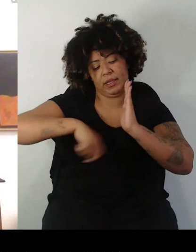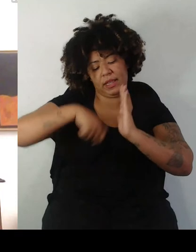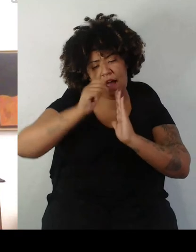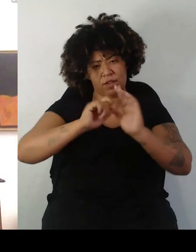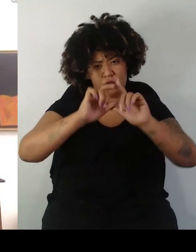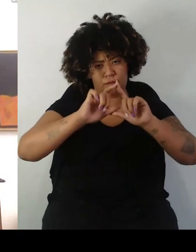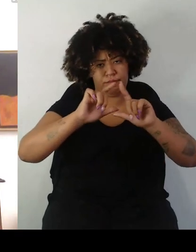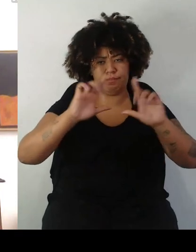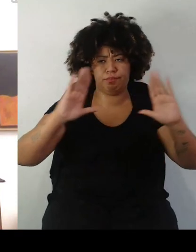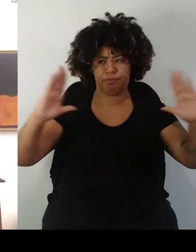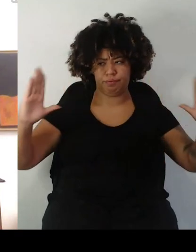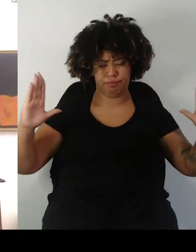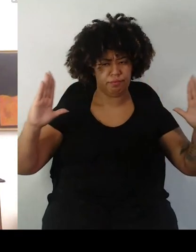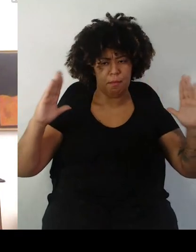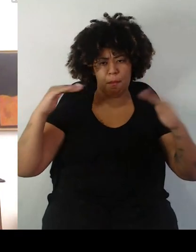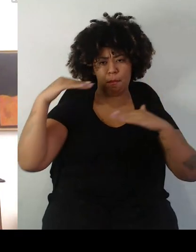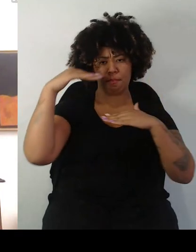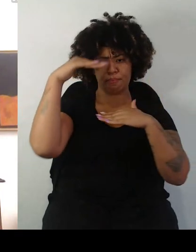Quadros